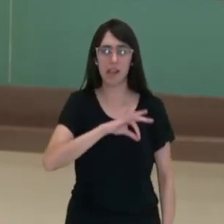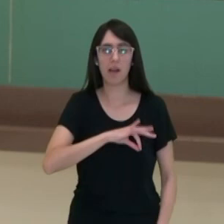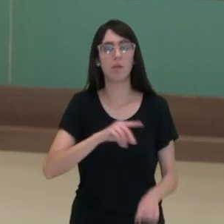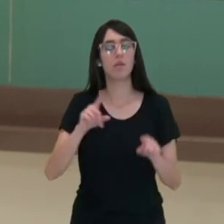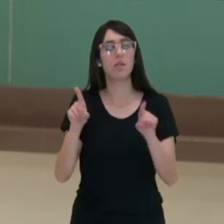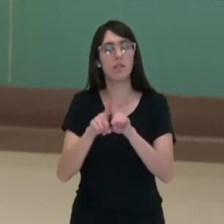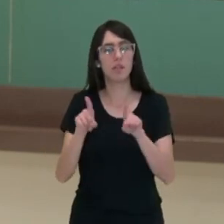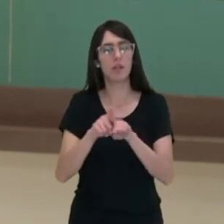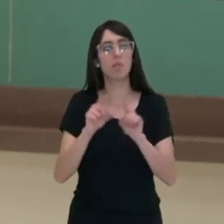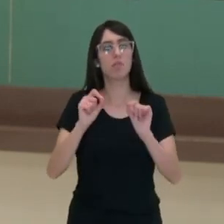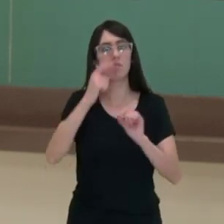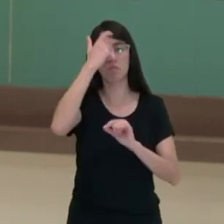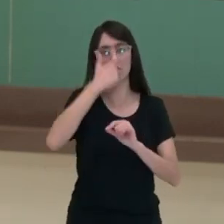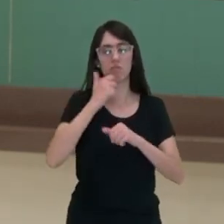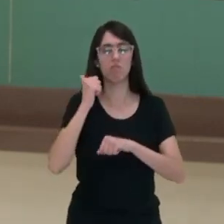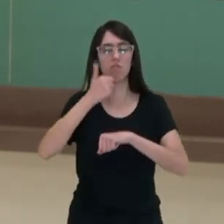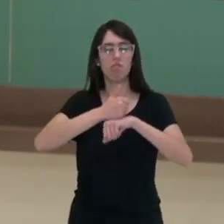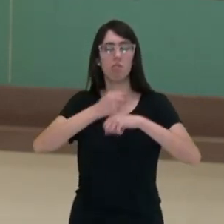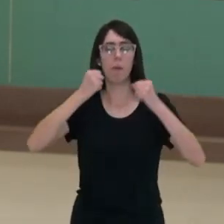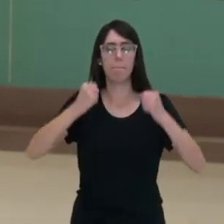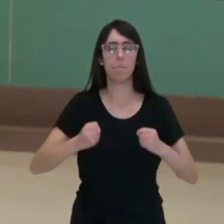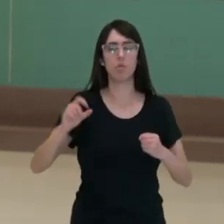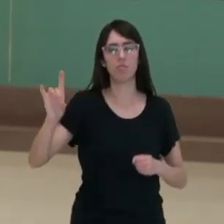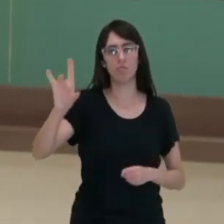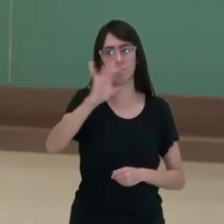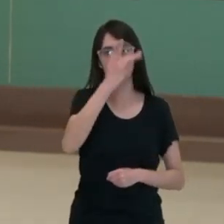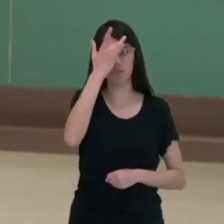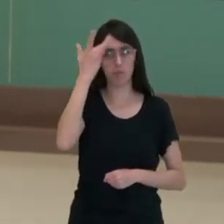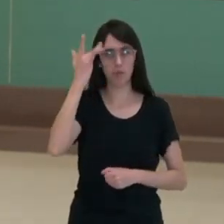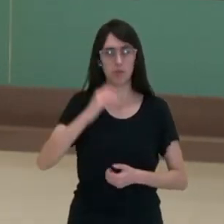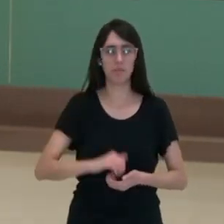à posição de status e poder das pessoas.